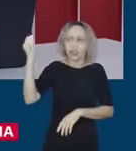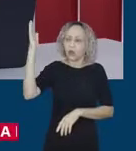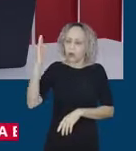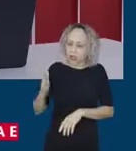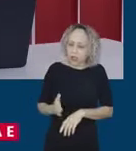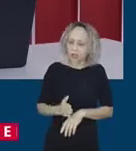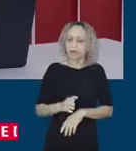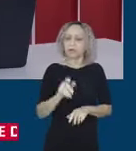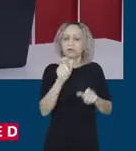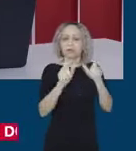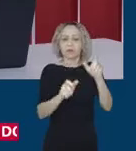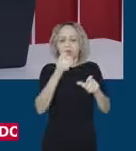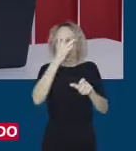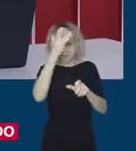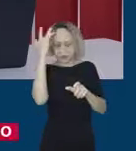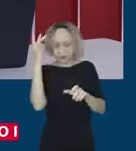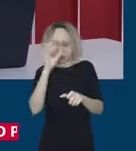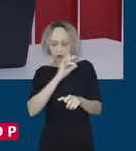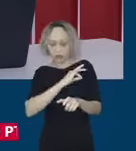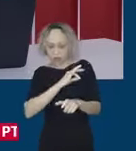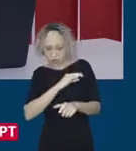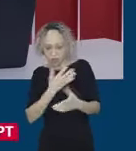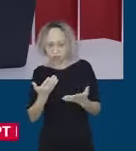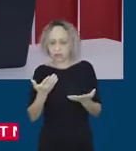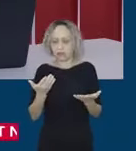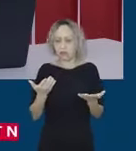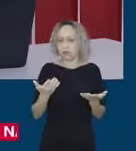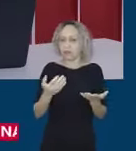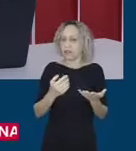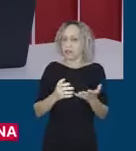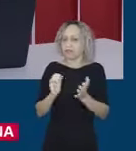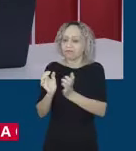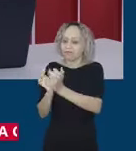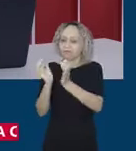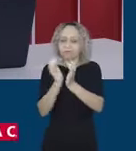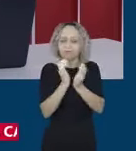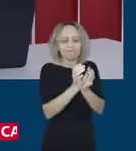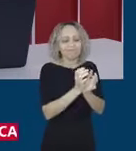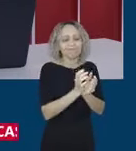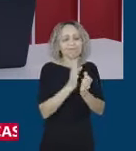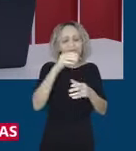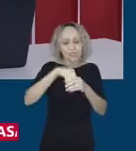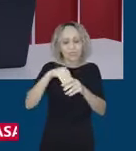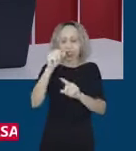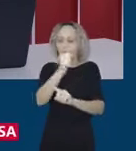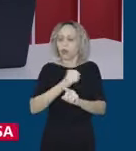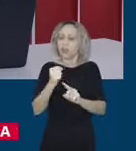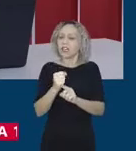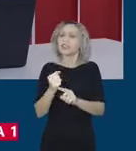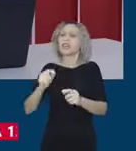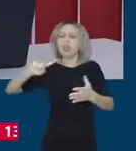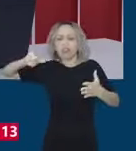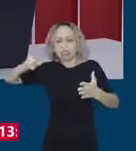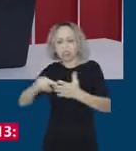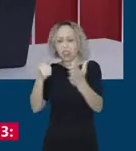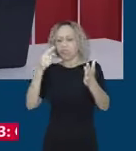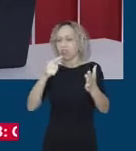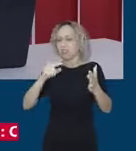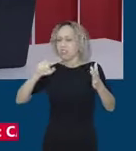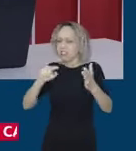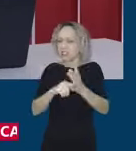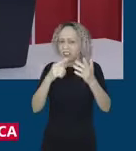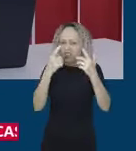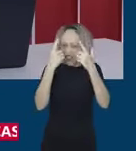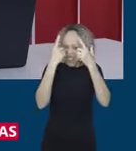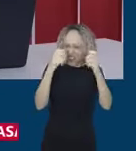também. A gente tem a questão dos autos de resistência, várias organizações da sociedade civil denunciando esse comportamento